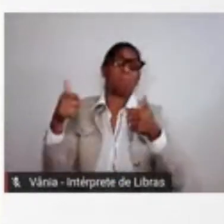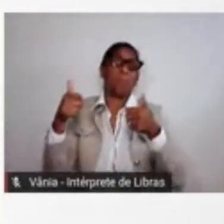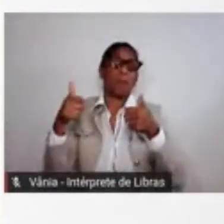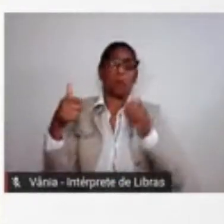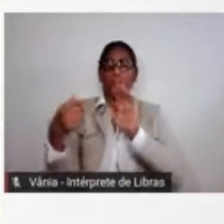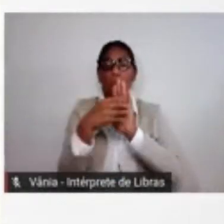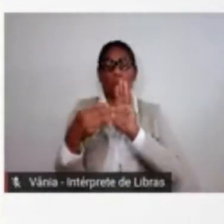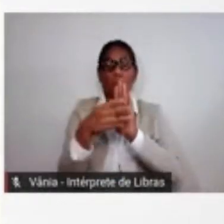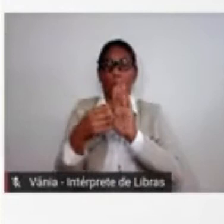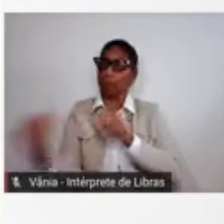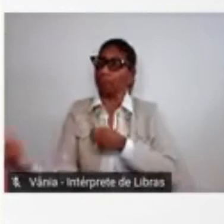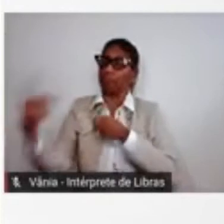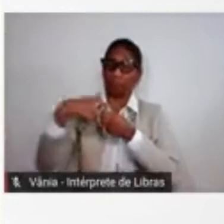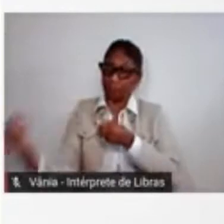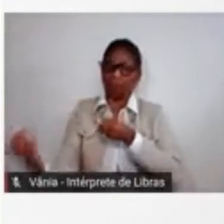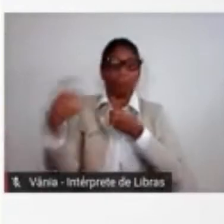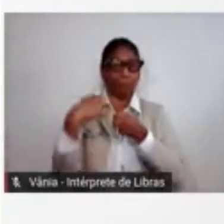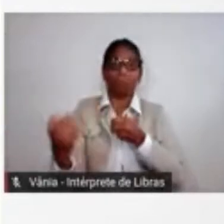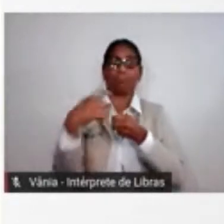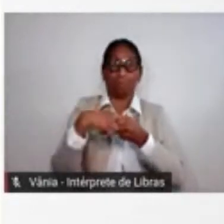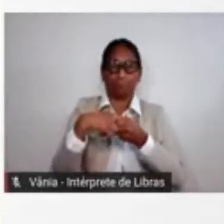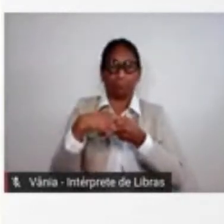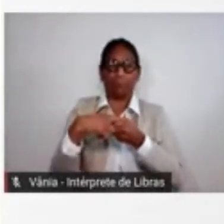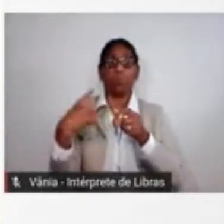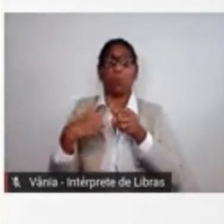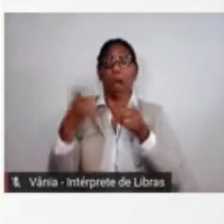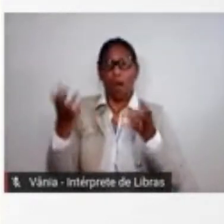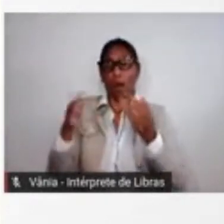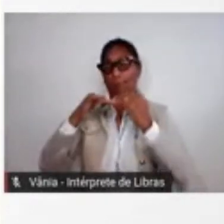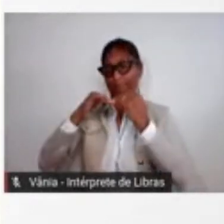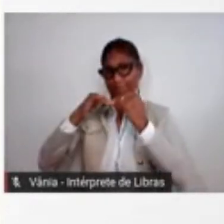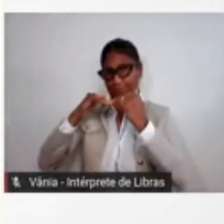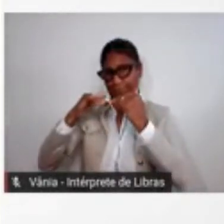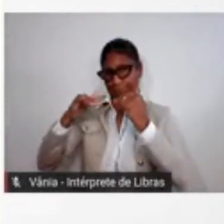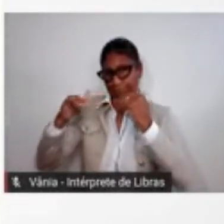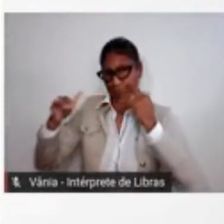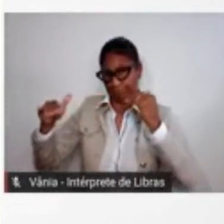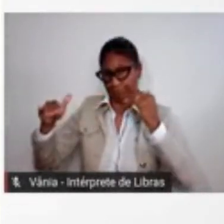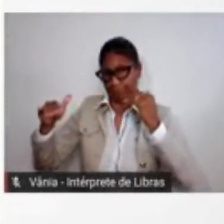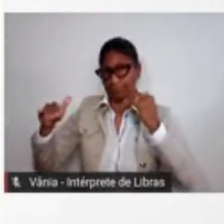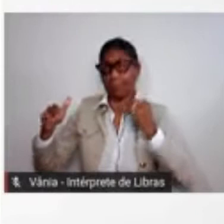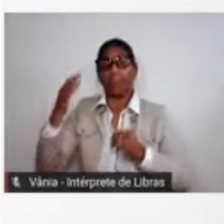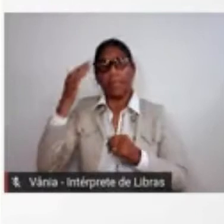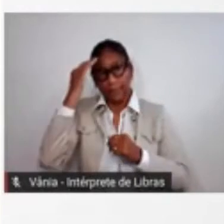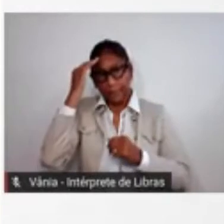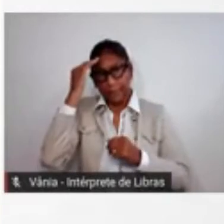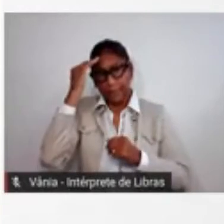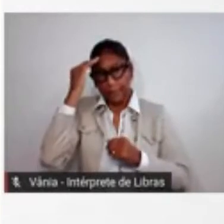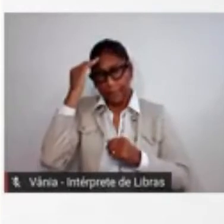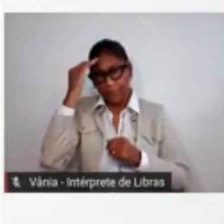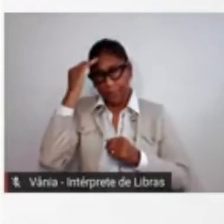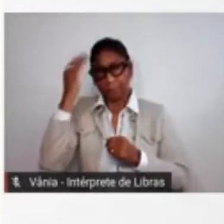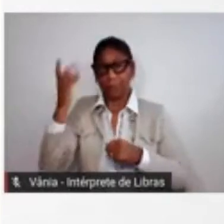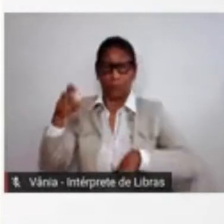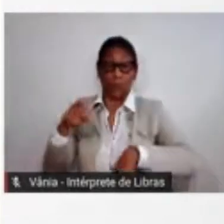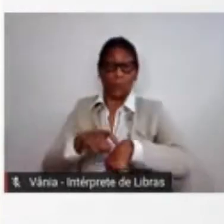do distanciamento. Neste momento que a gente vê essa estabilização, em que entendemos que um momento